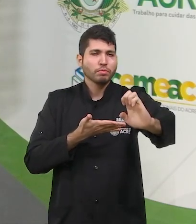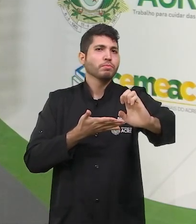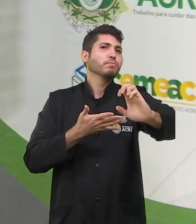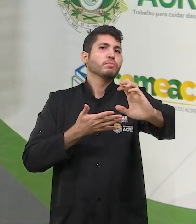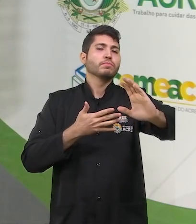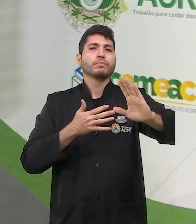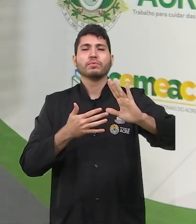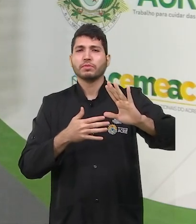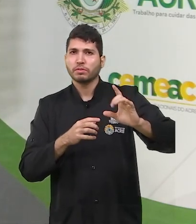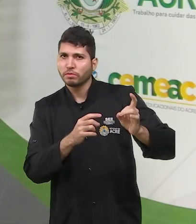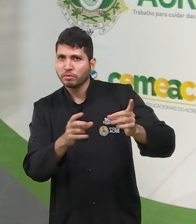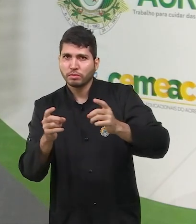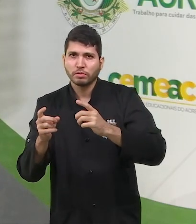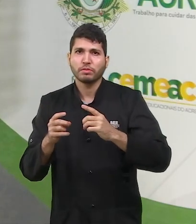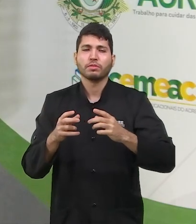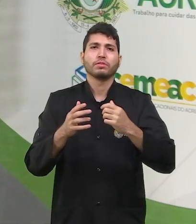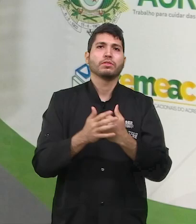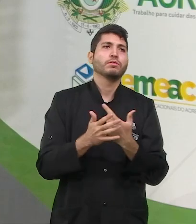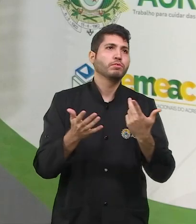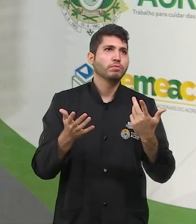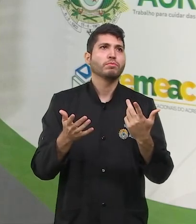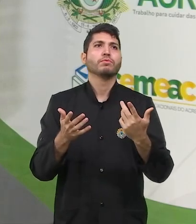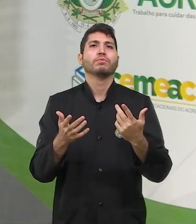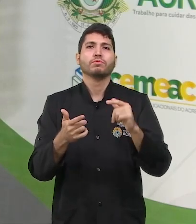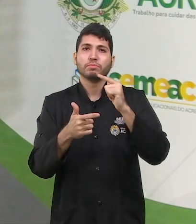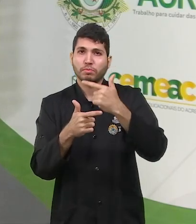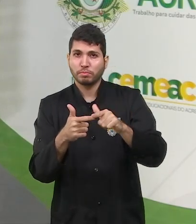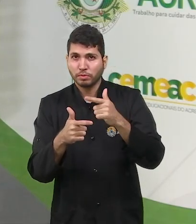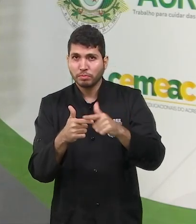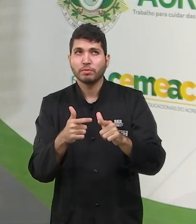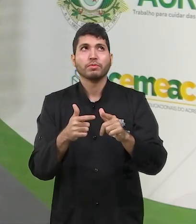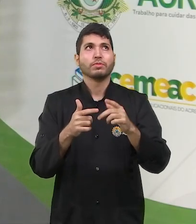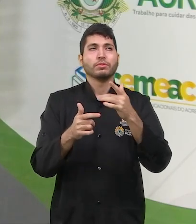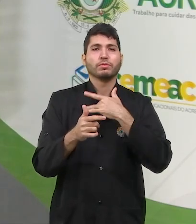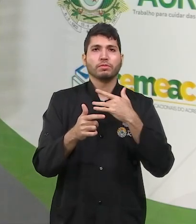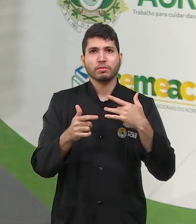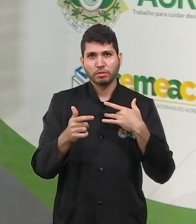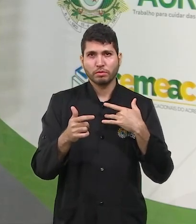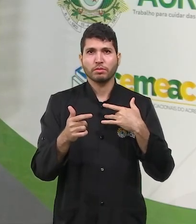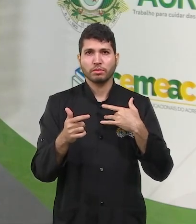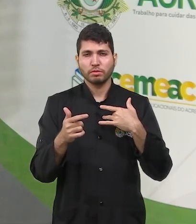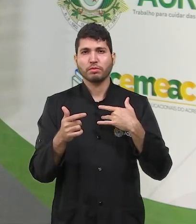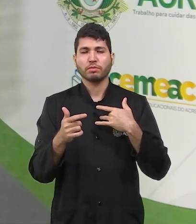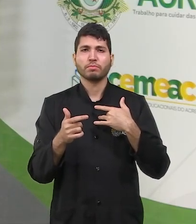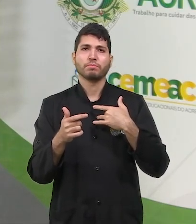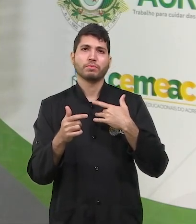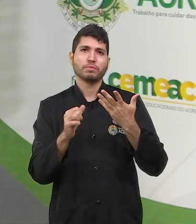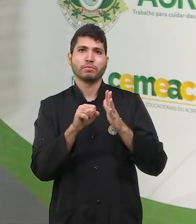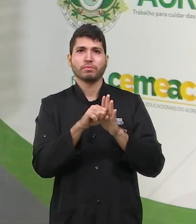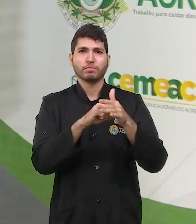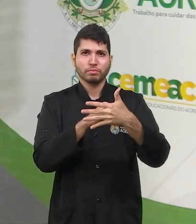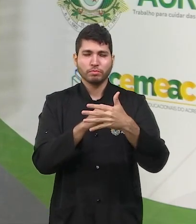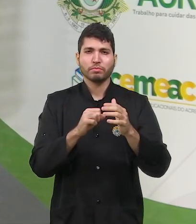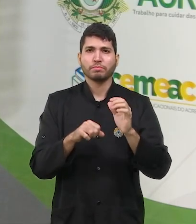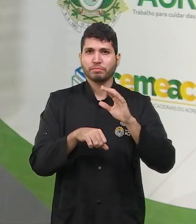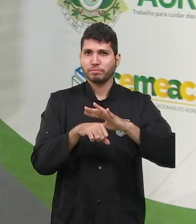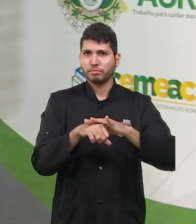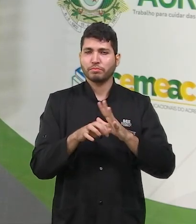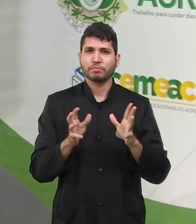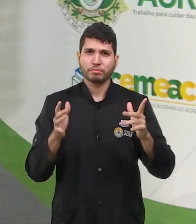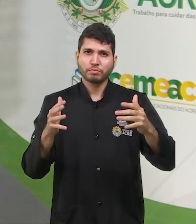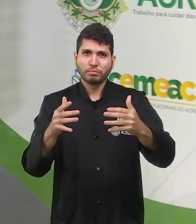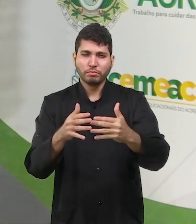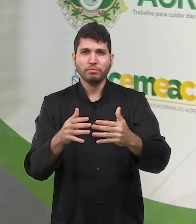aí de ordem de saúde, como eu falei anteriormente, a pandemia de Covid-19. Então, a pandemia se deu justamente por